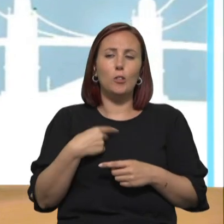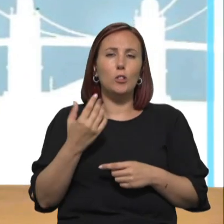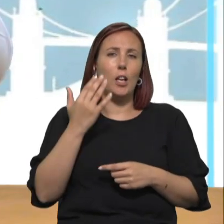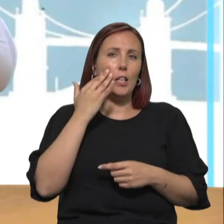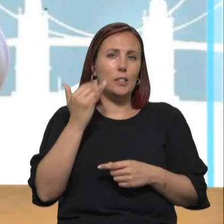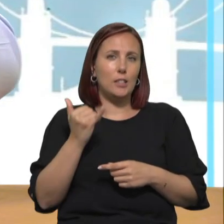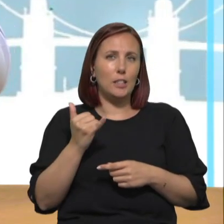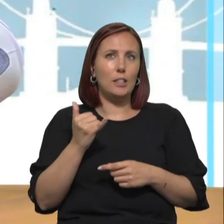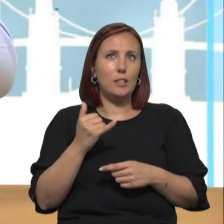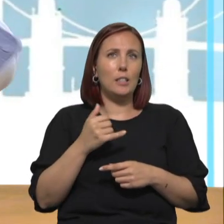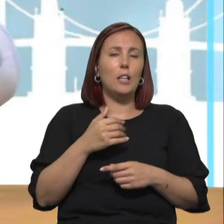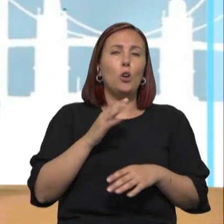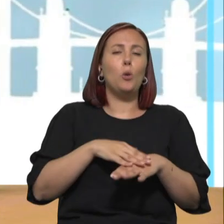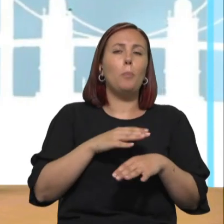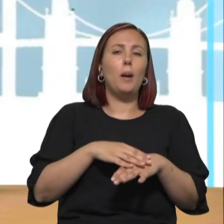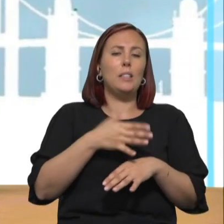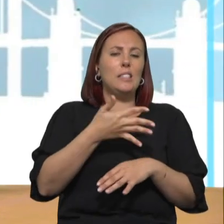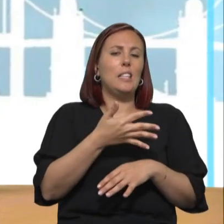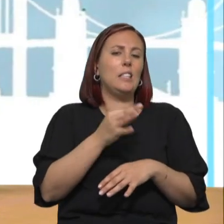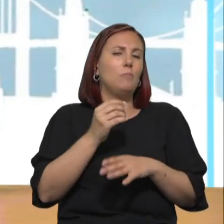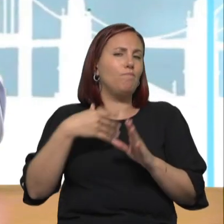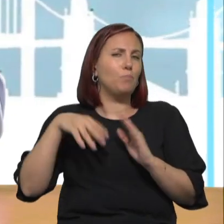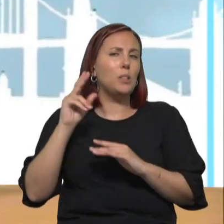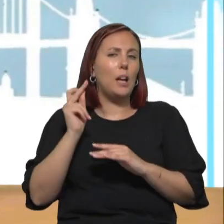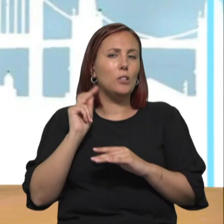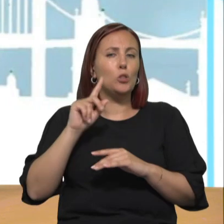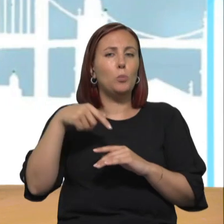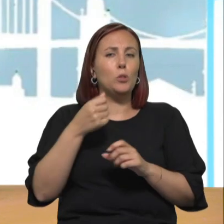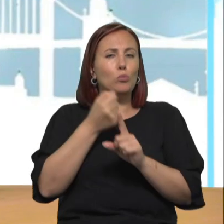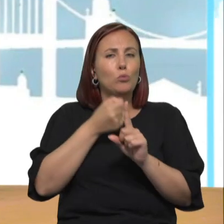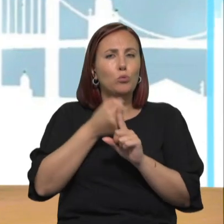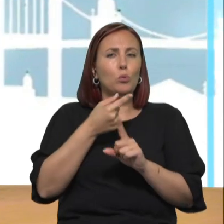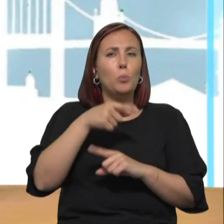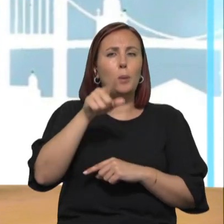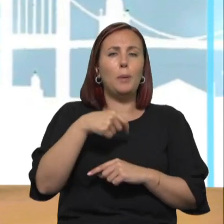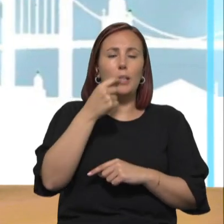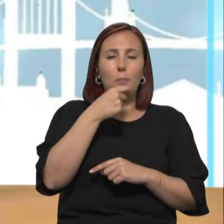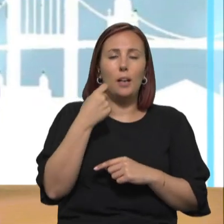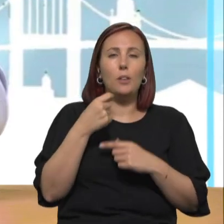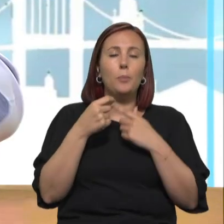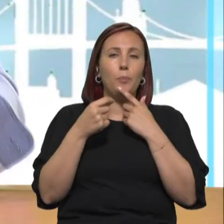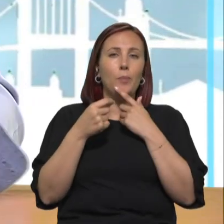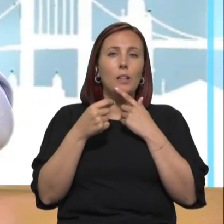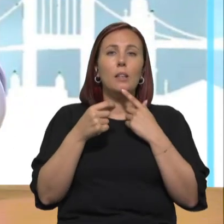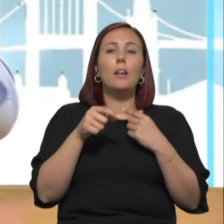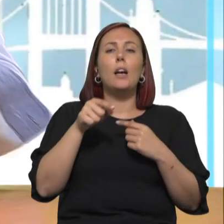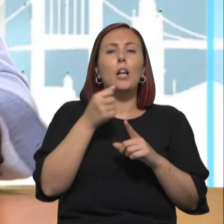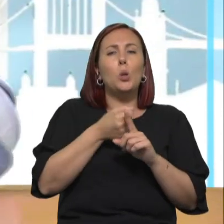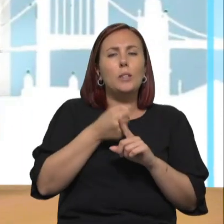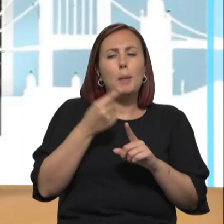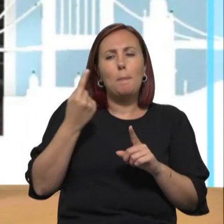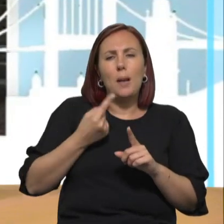estes 100 e muitos anos depois das lutas do 1º de Maio, esta luta deve continuar no sentido de refletirmos,